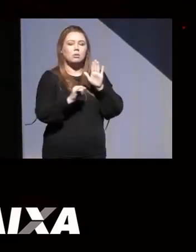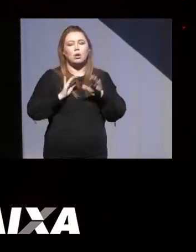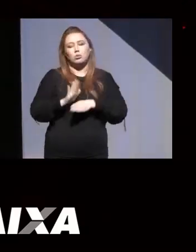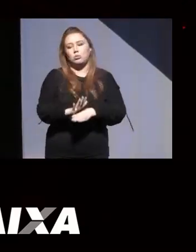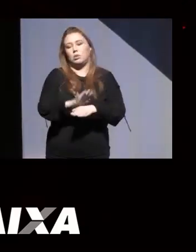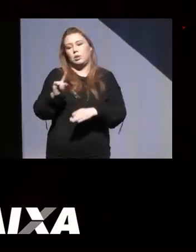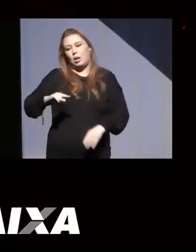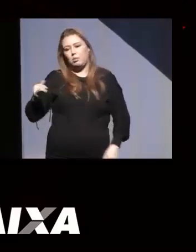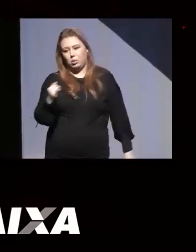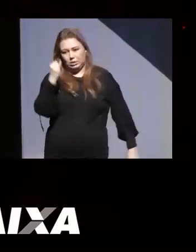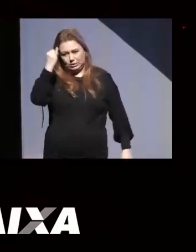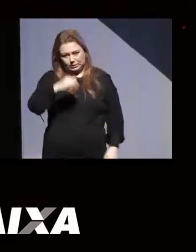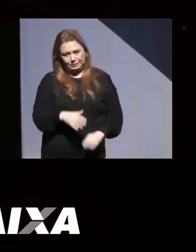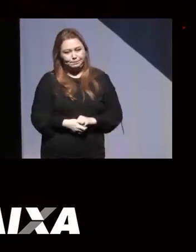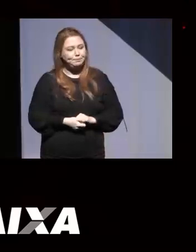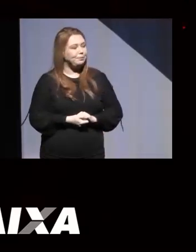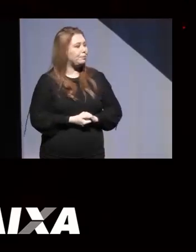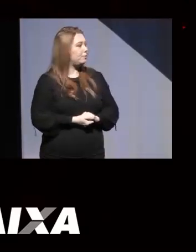importante.